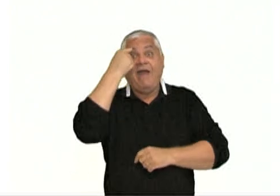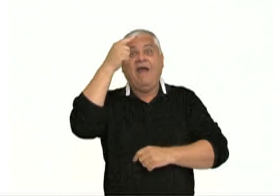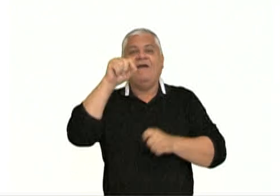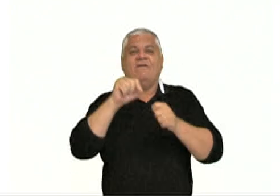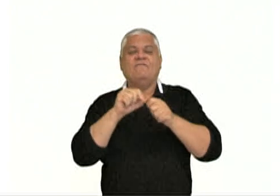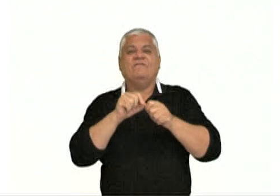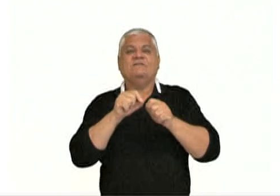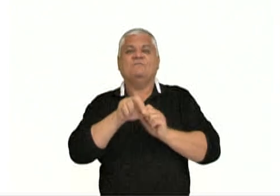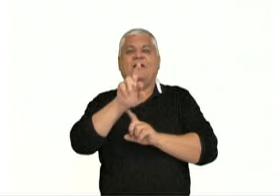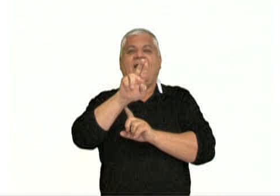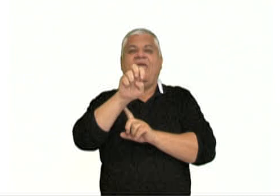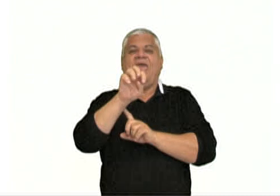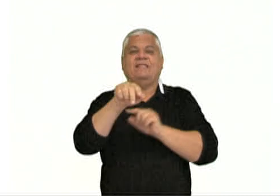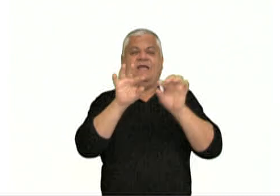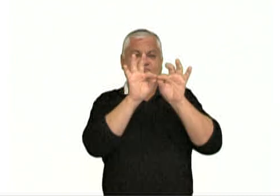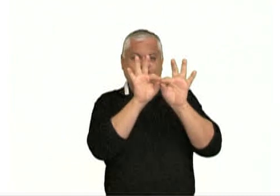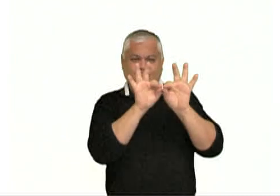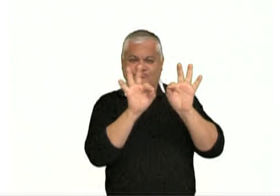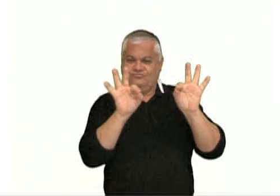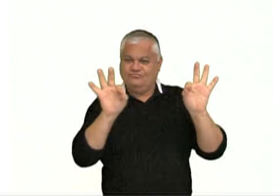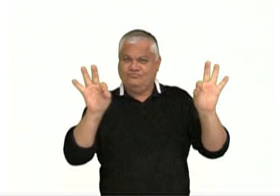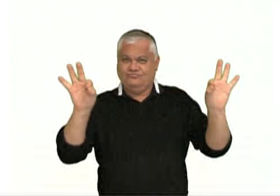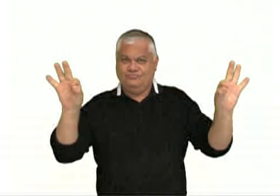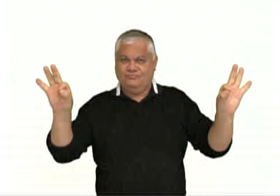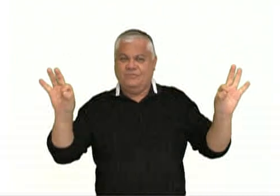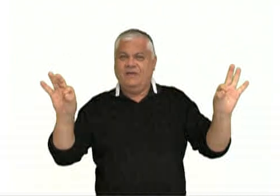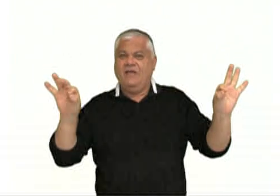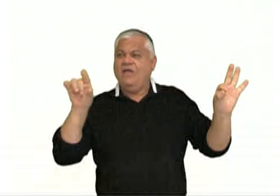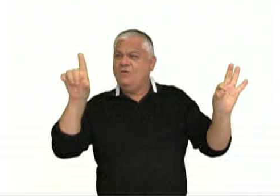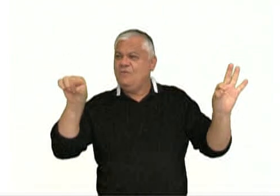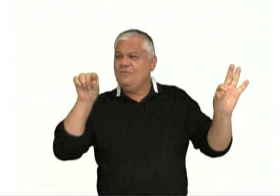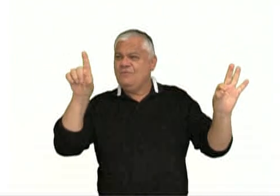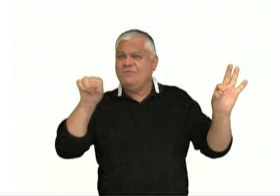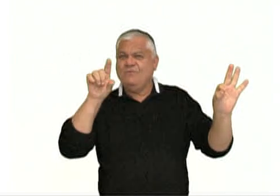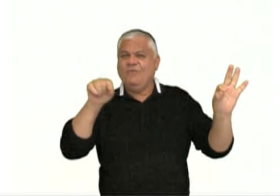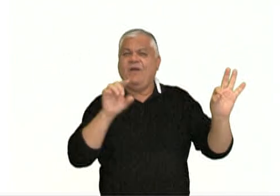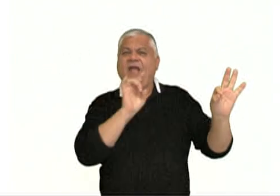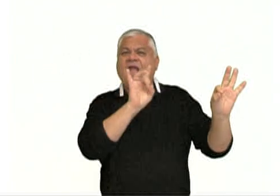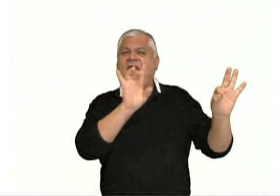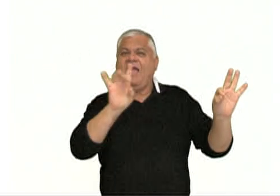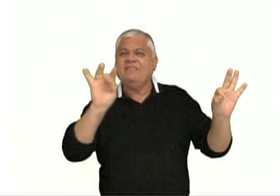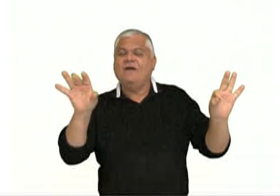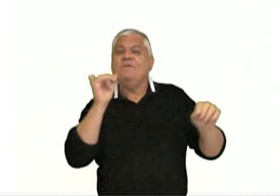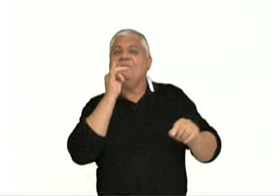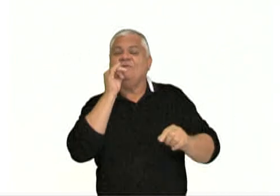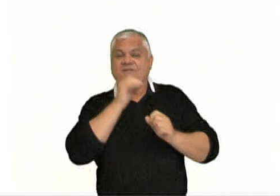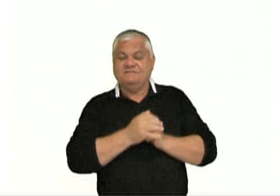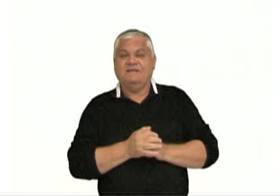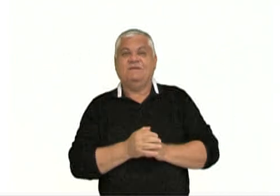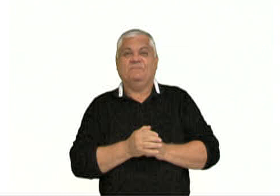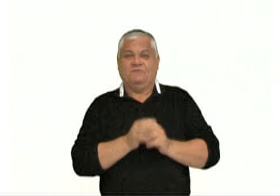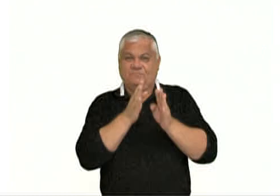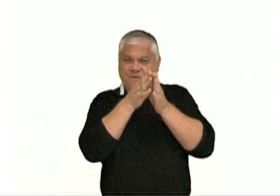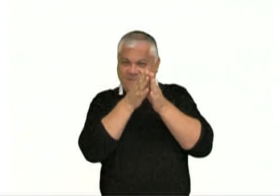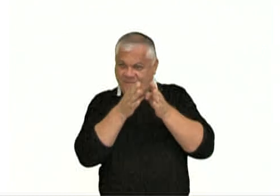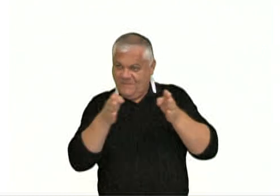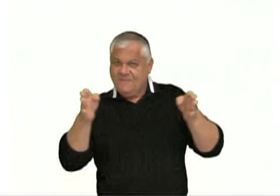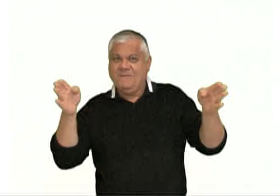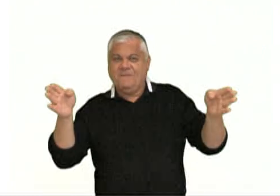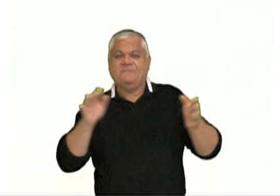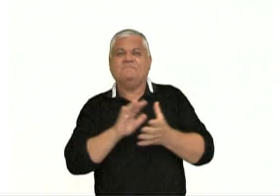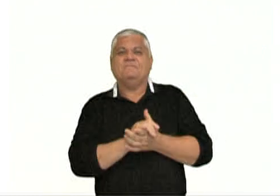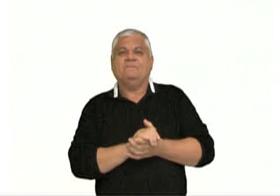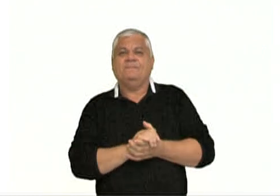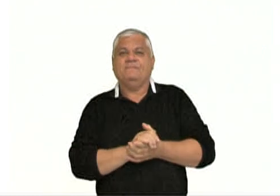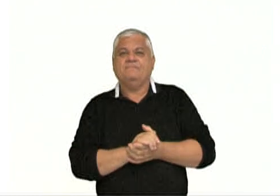numérica e localizou cada número racional correspondente a um de seus cartões.